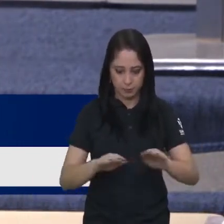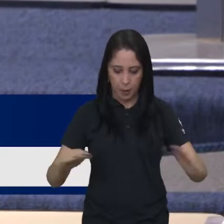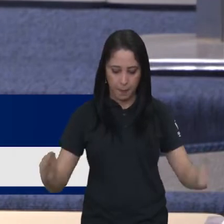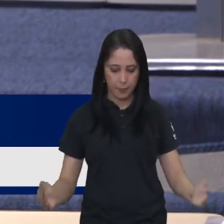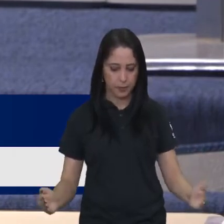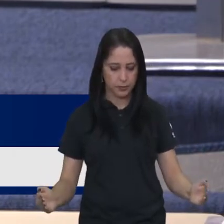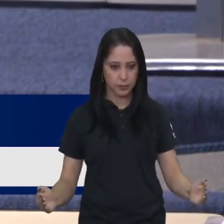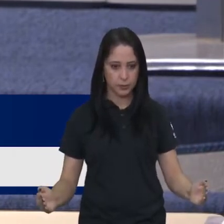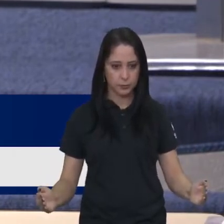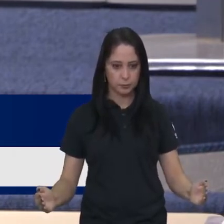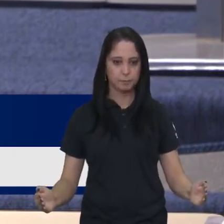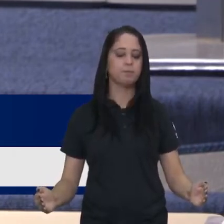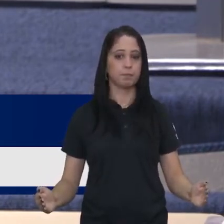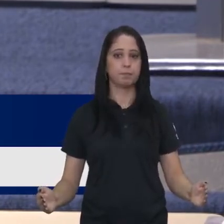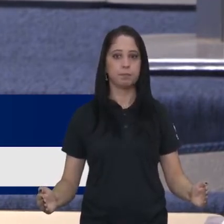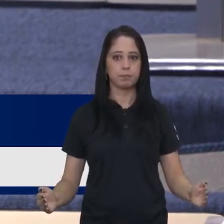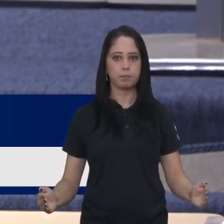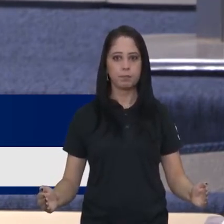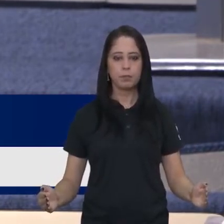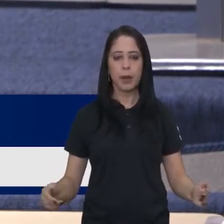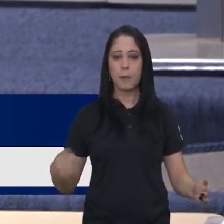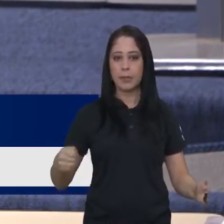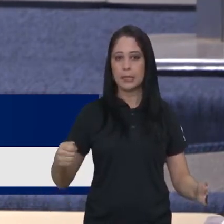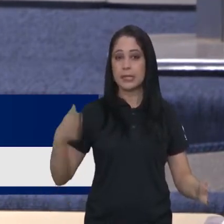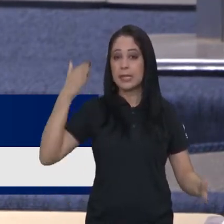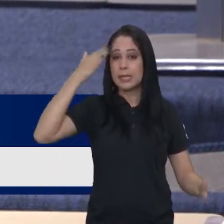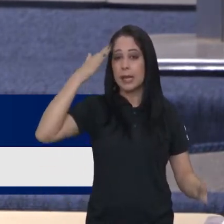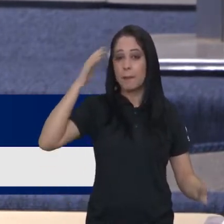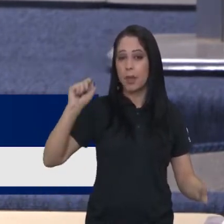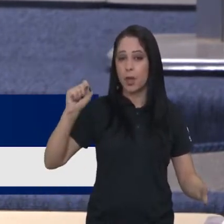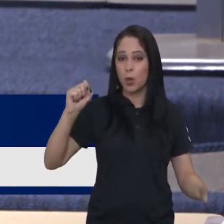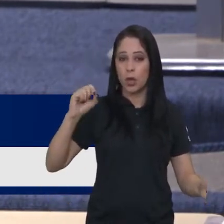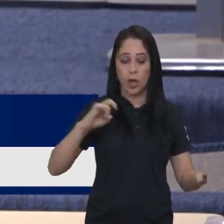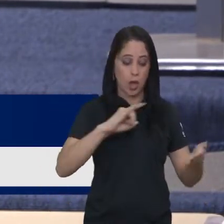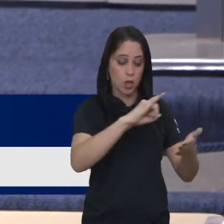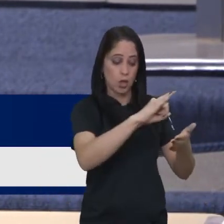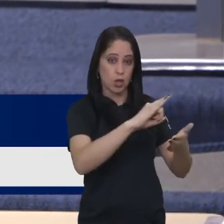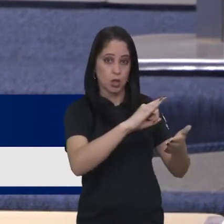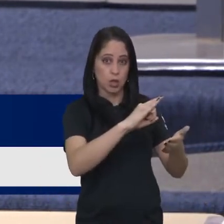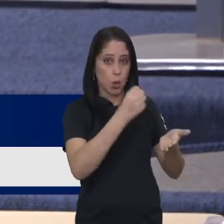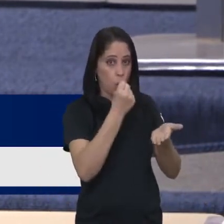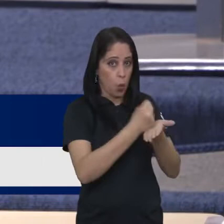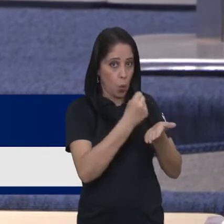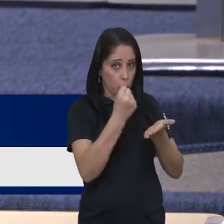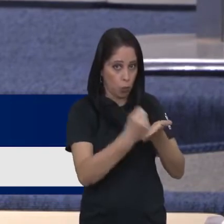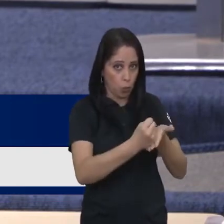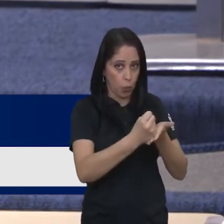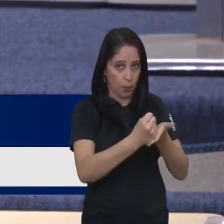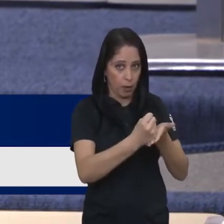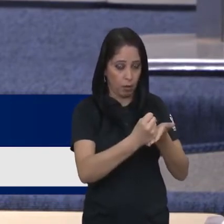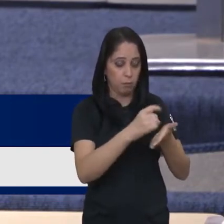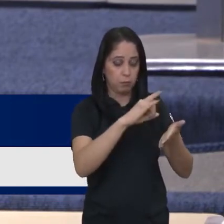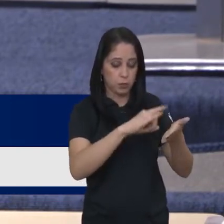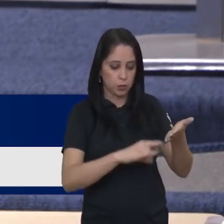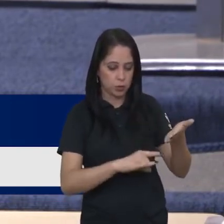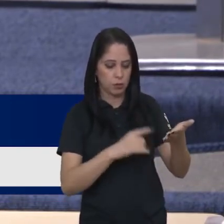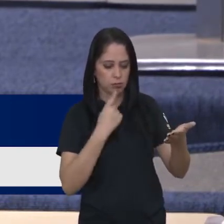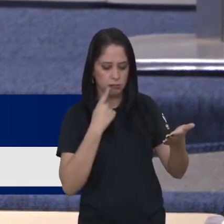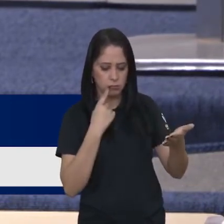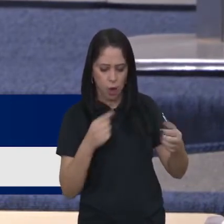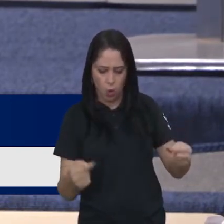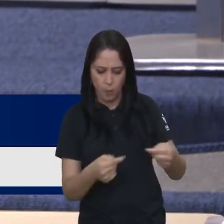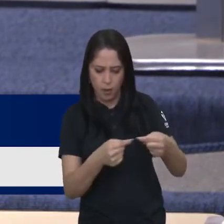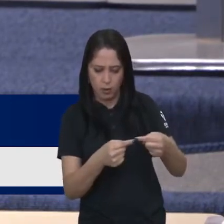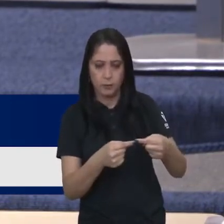Então a gente tem aqui vários problemas. Problema registral, quer dizer, saber se o título da pessoa bate com o que está aqui, porque ela pode estar aqui. Isso é a primeira